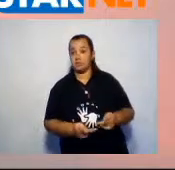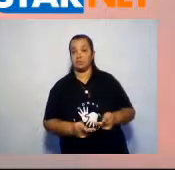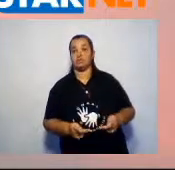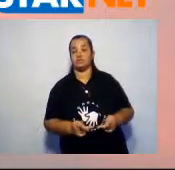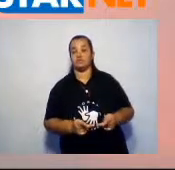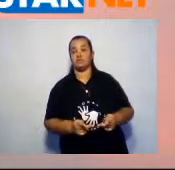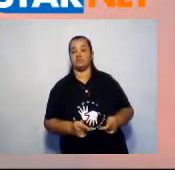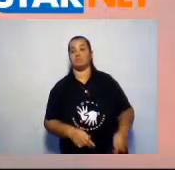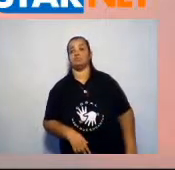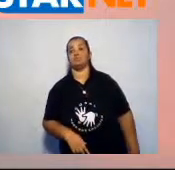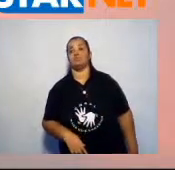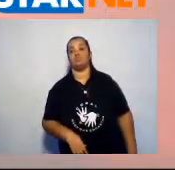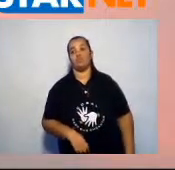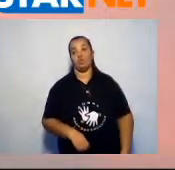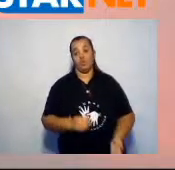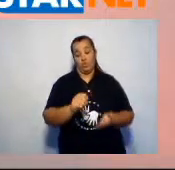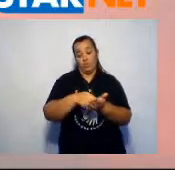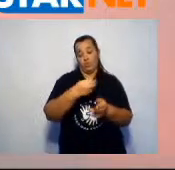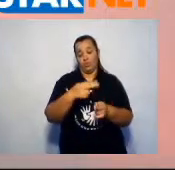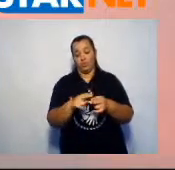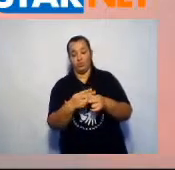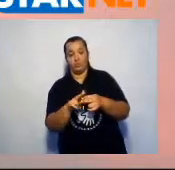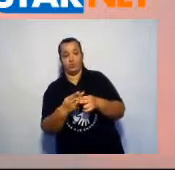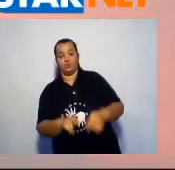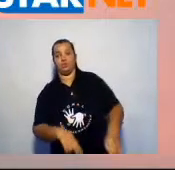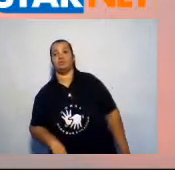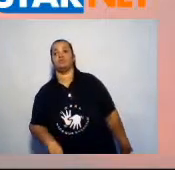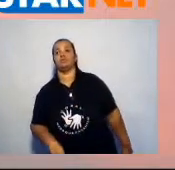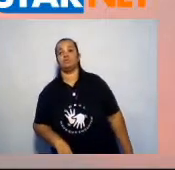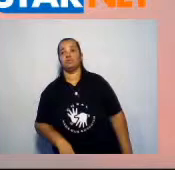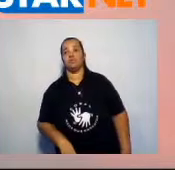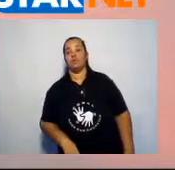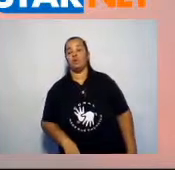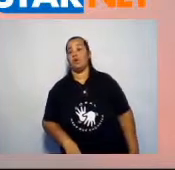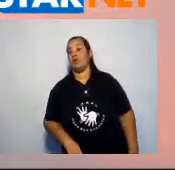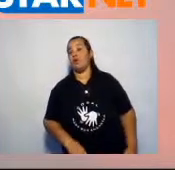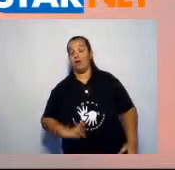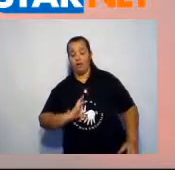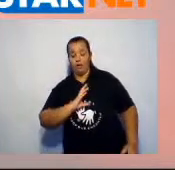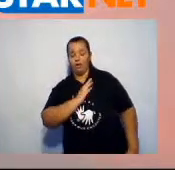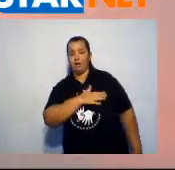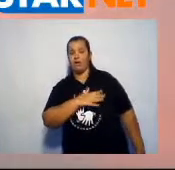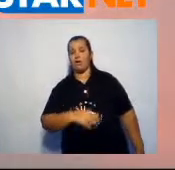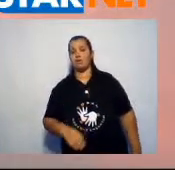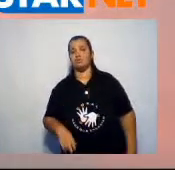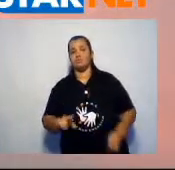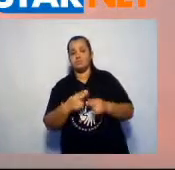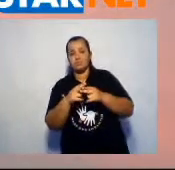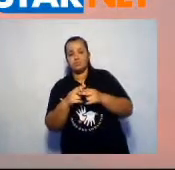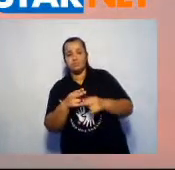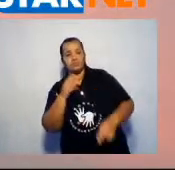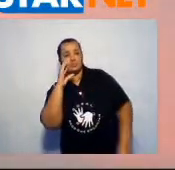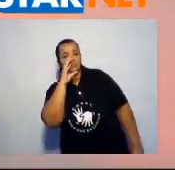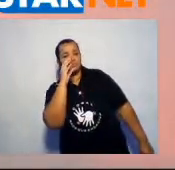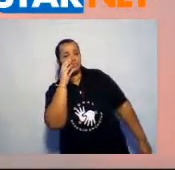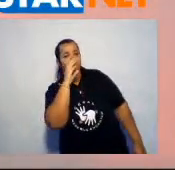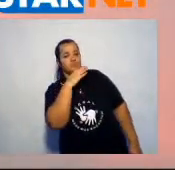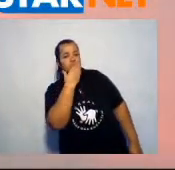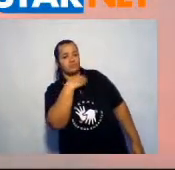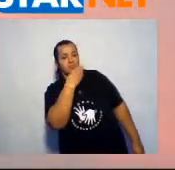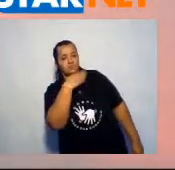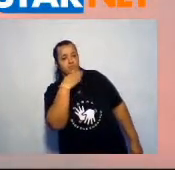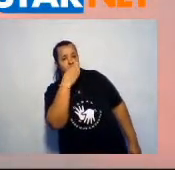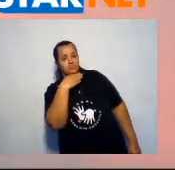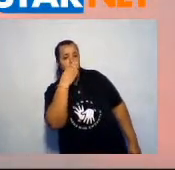pizza portfólio, tem fundi lá da Sheila Doces e também um coração do amor de doce. São três prêmios, vai lá, continua